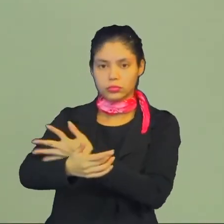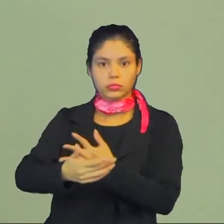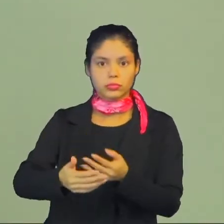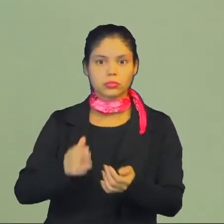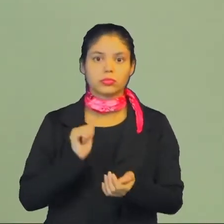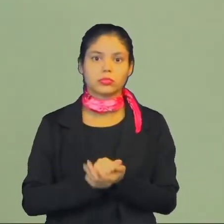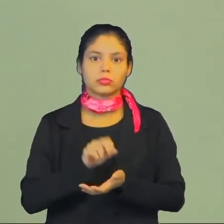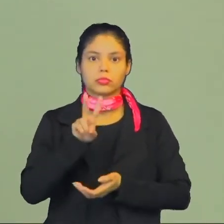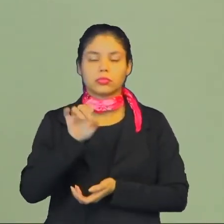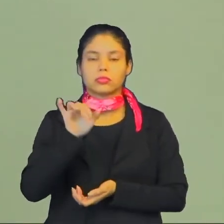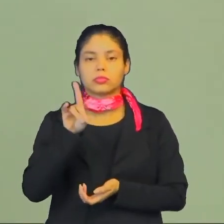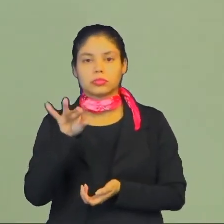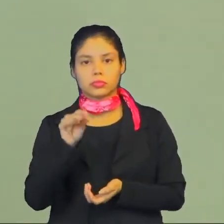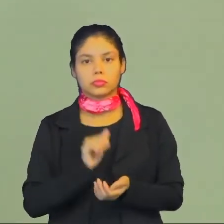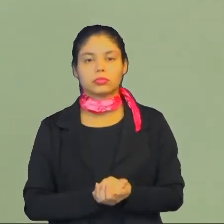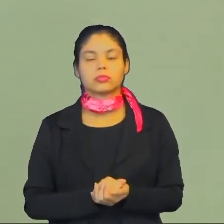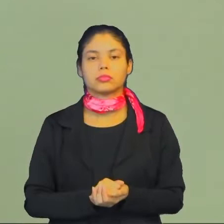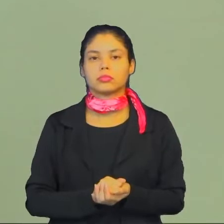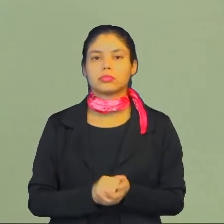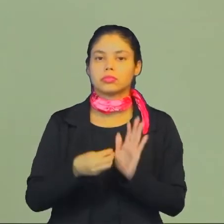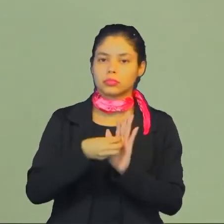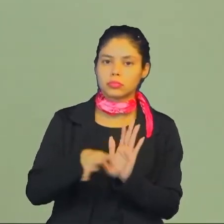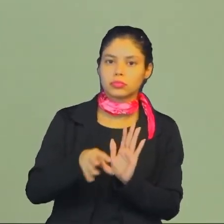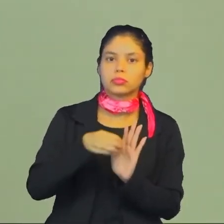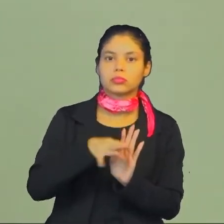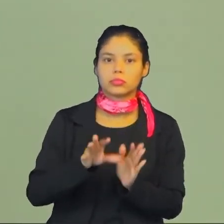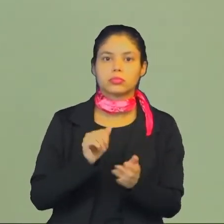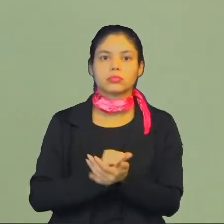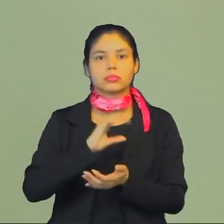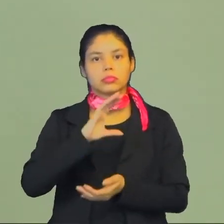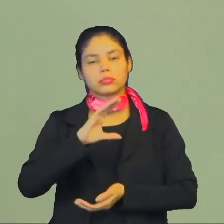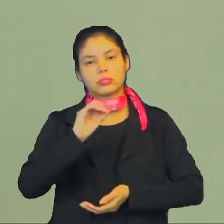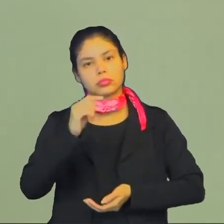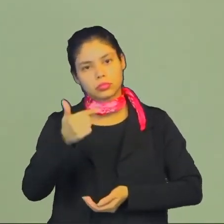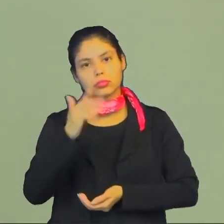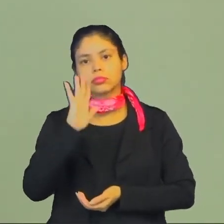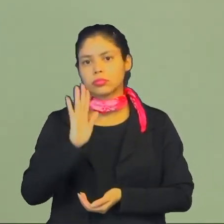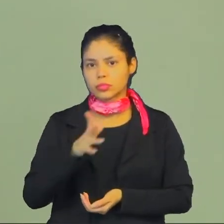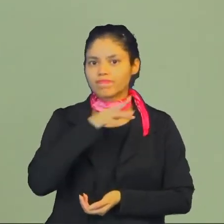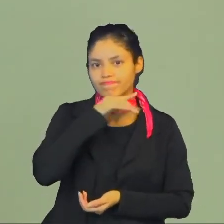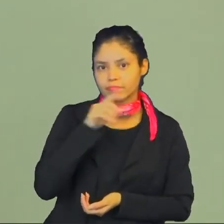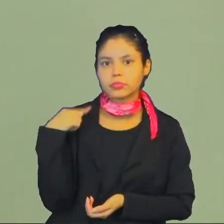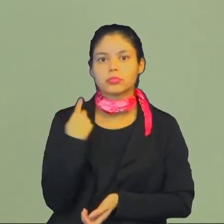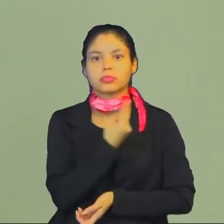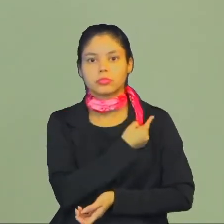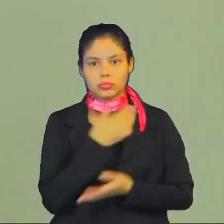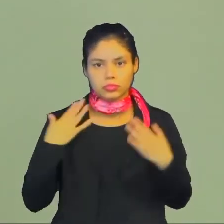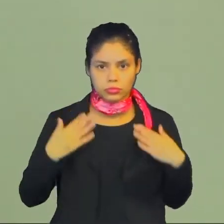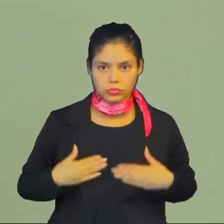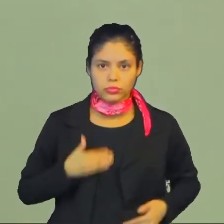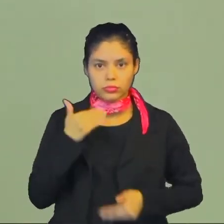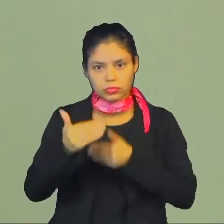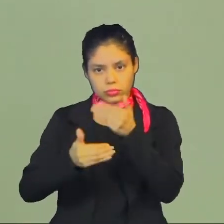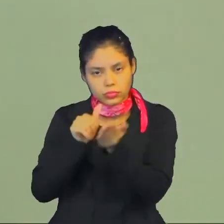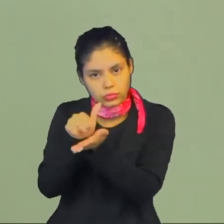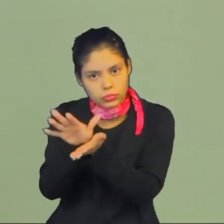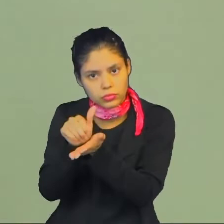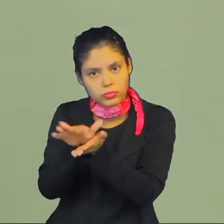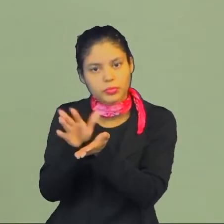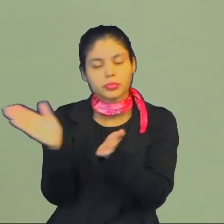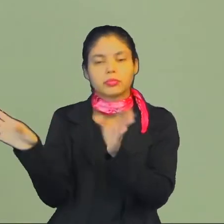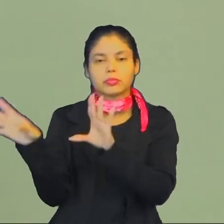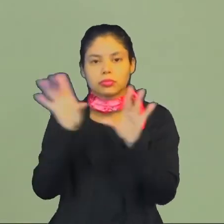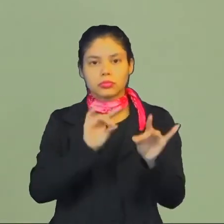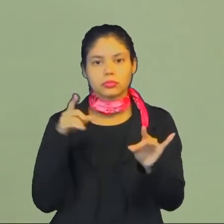sangue venoso aí vai então transportar, por exemplo, o CO2, que ele já é tóxico, né? E aí vai fazer um processo então de eliminação disso